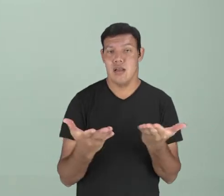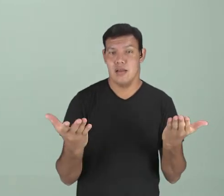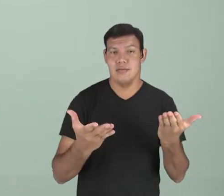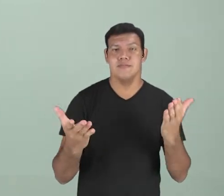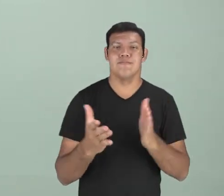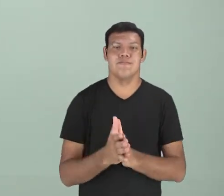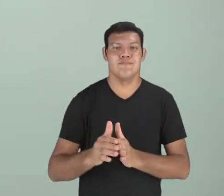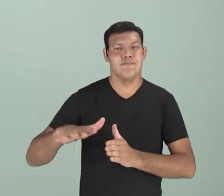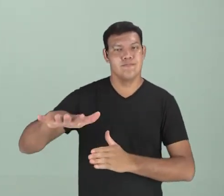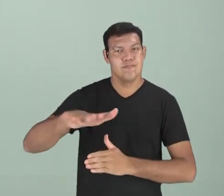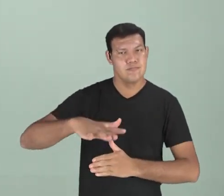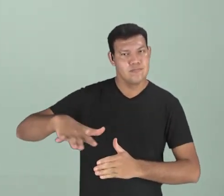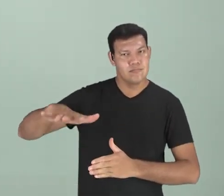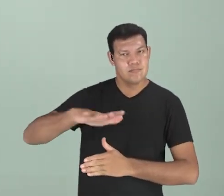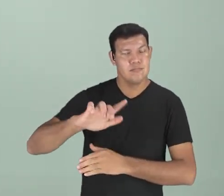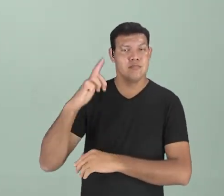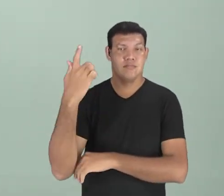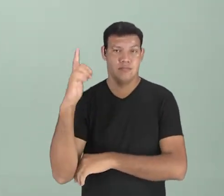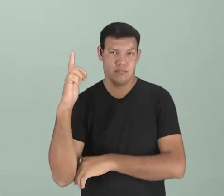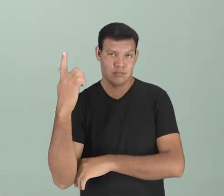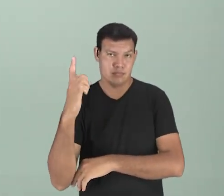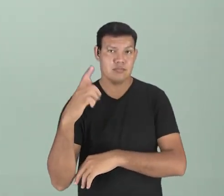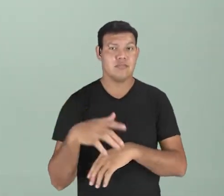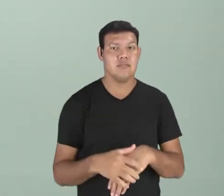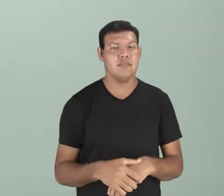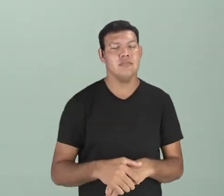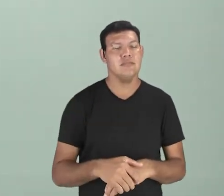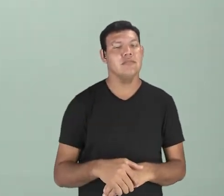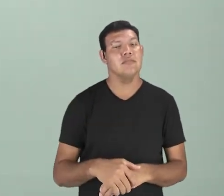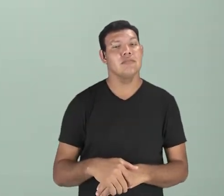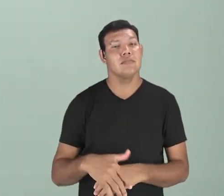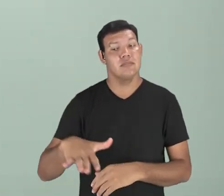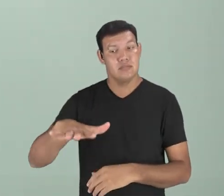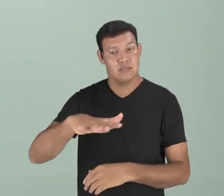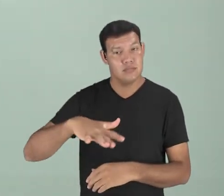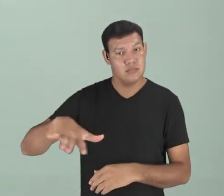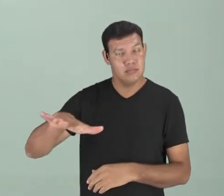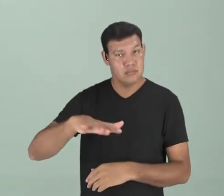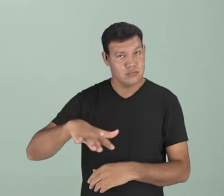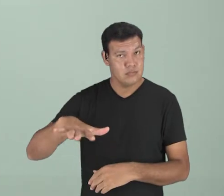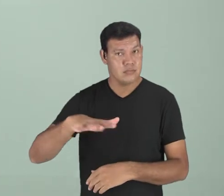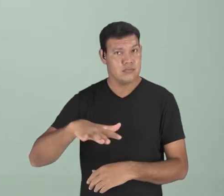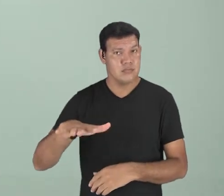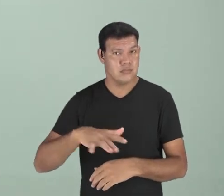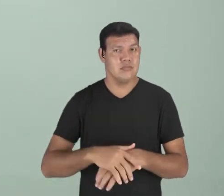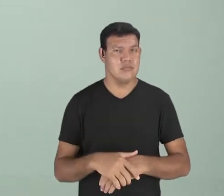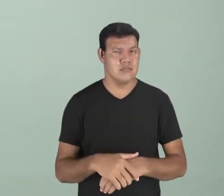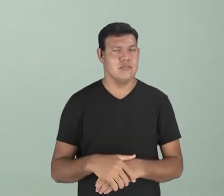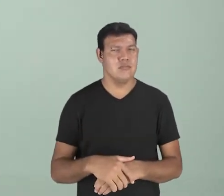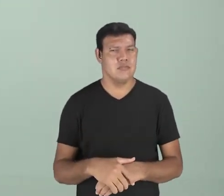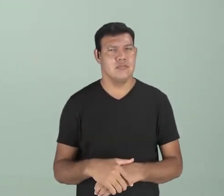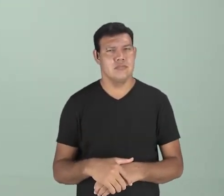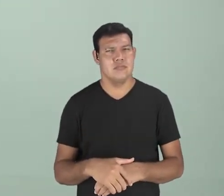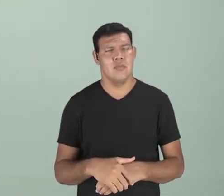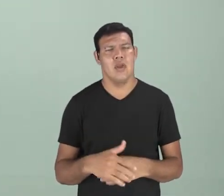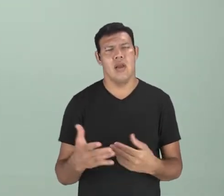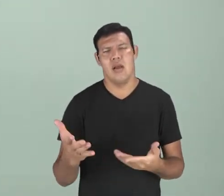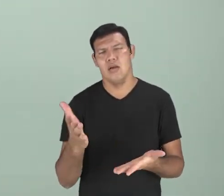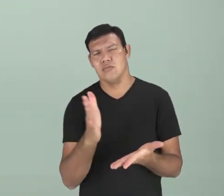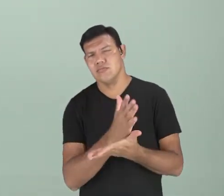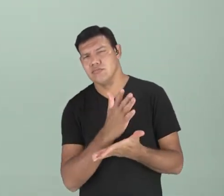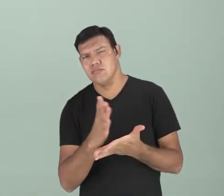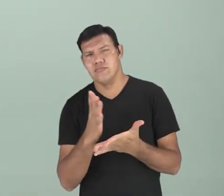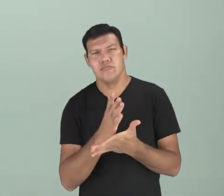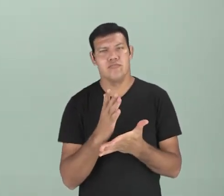de espaço geográfico. O espaço geográfico é um espaço que compreende a determinadas paisagens